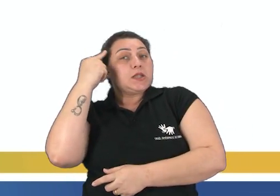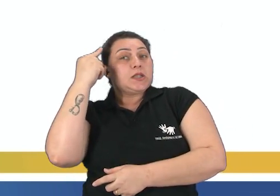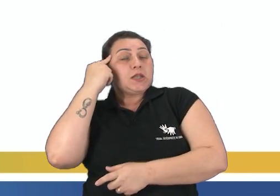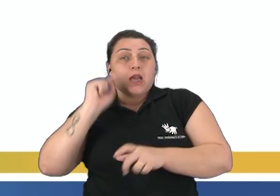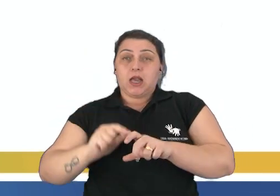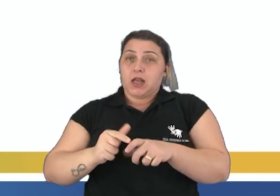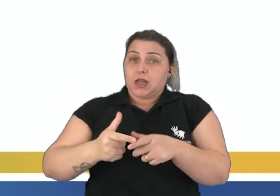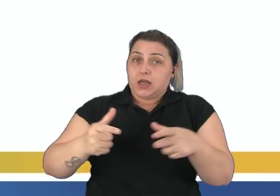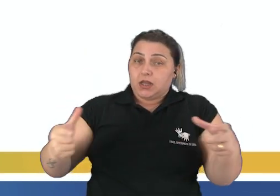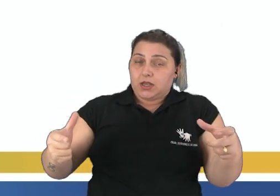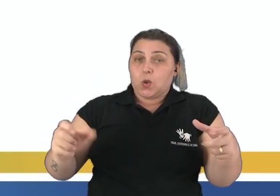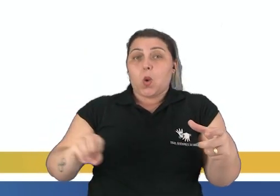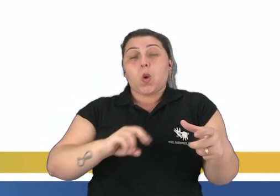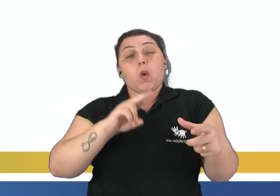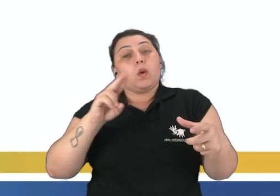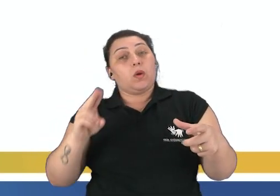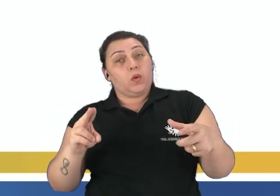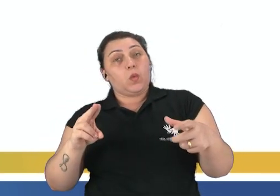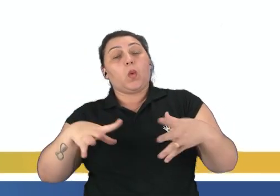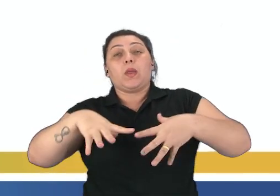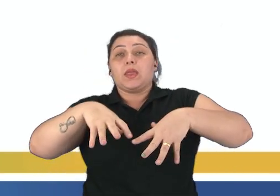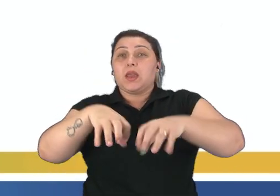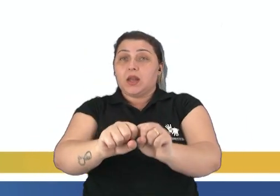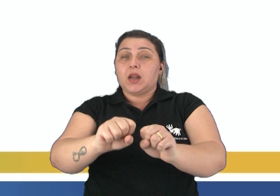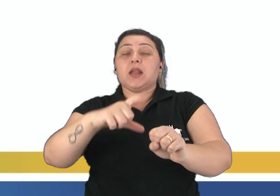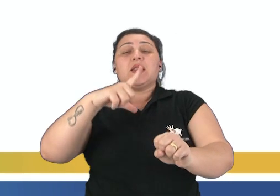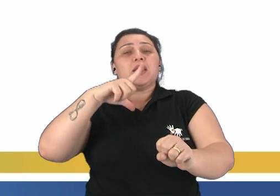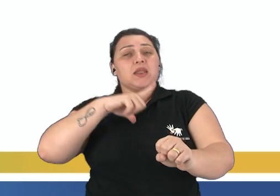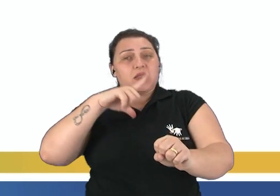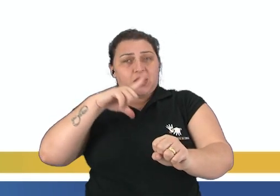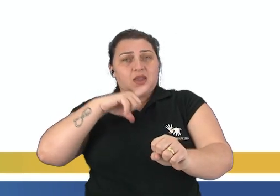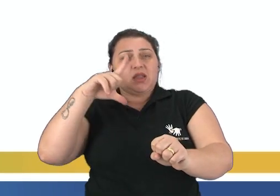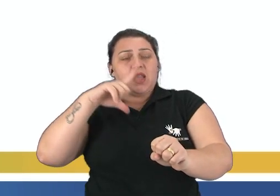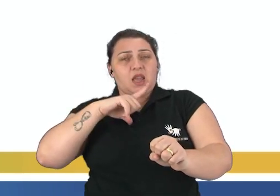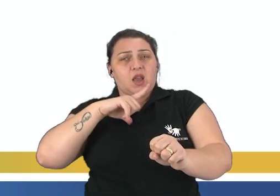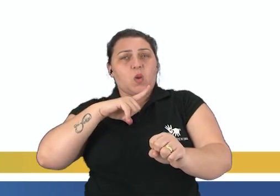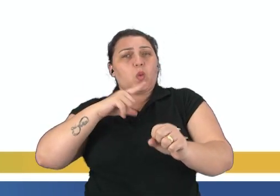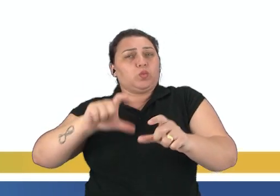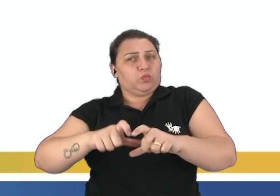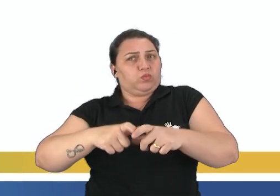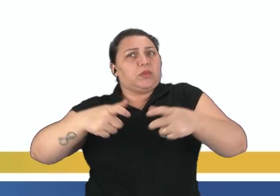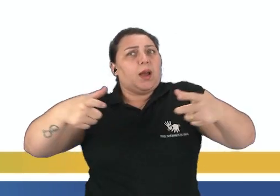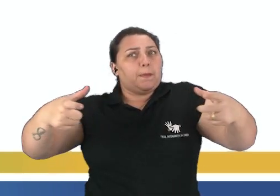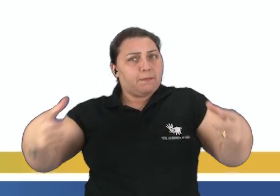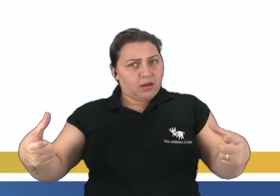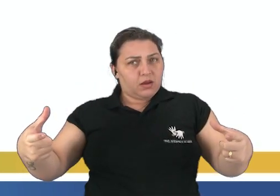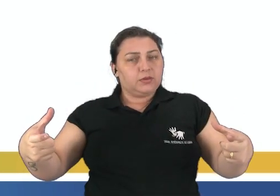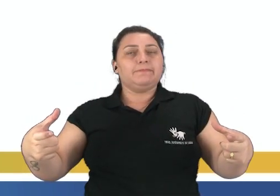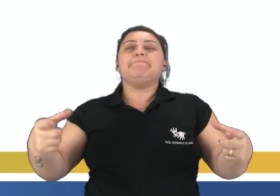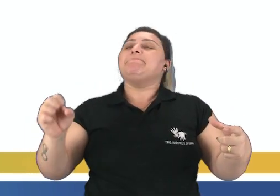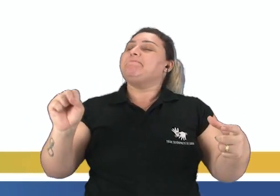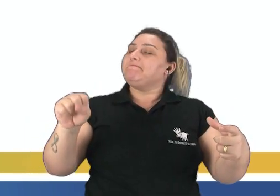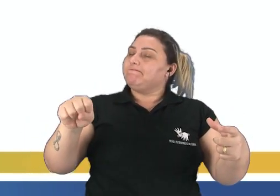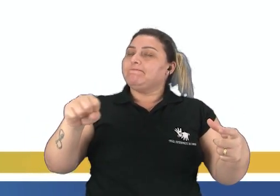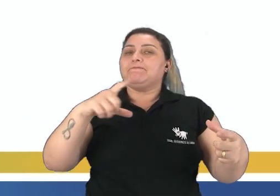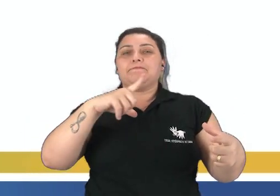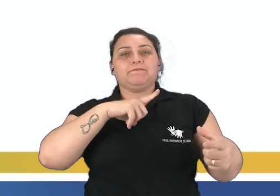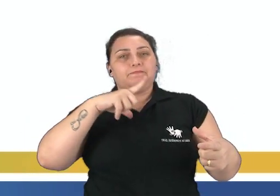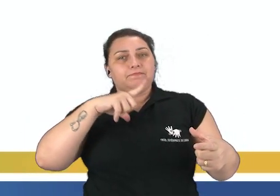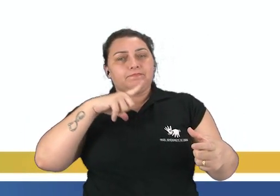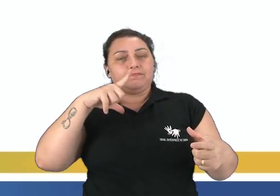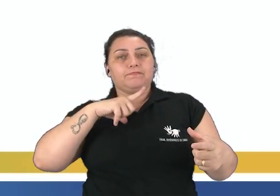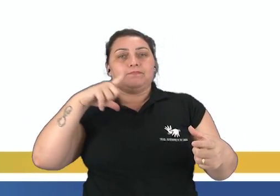é grande, ou seja, território tem alguma coisa a ver com tamanho? Isso mesmo,